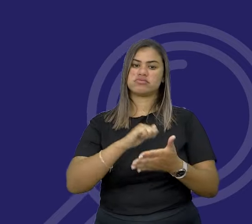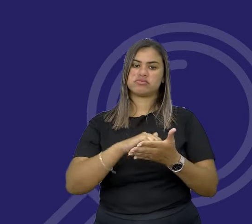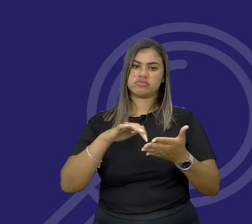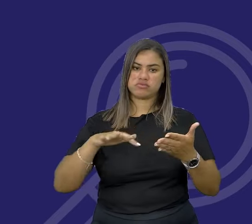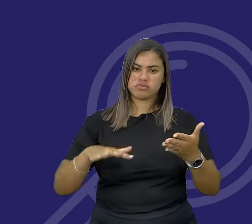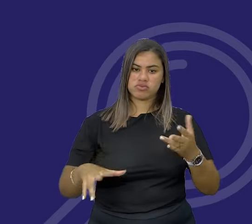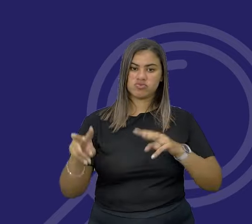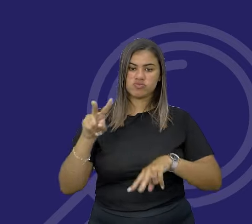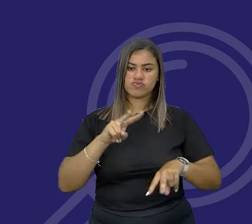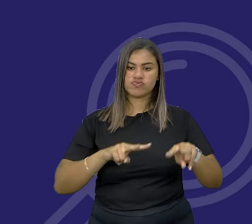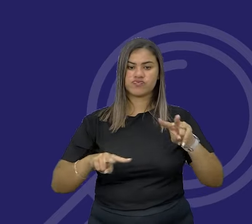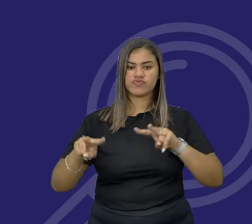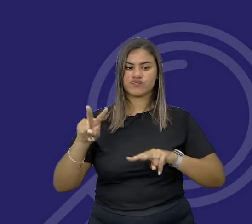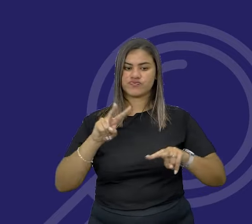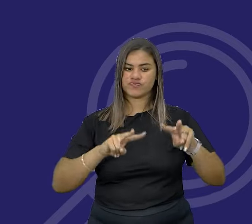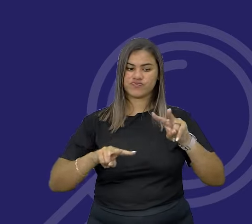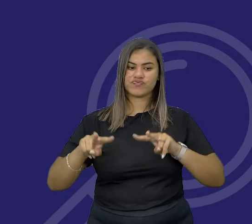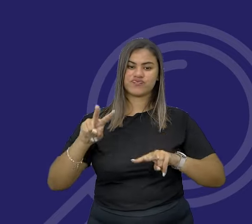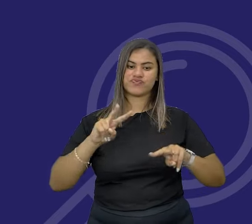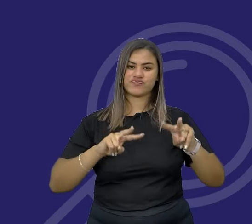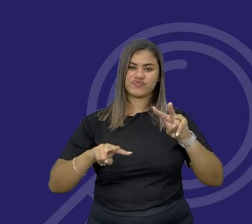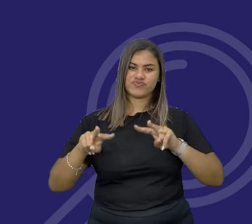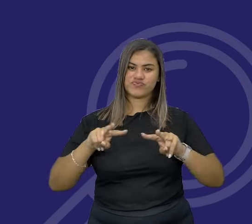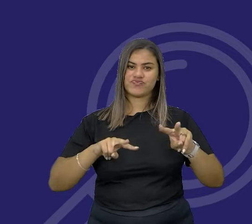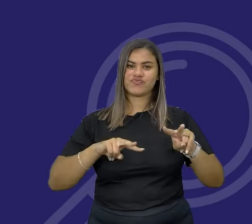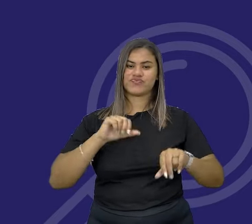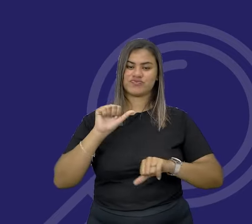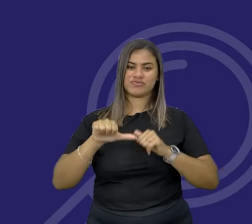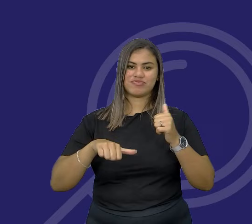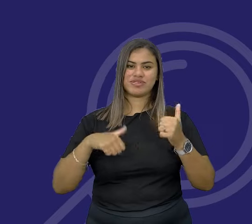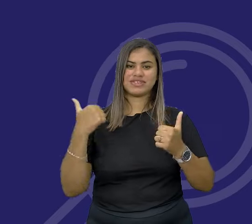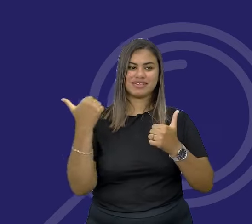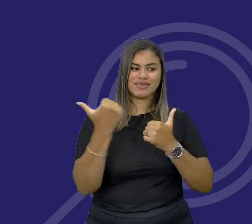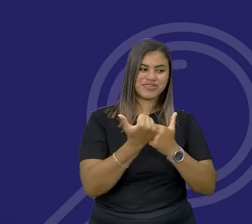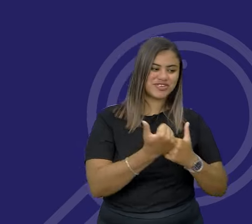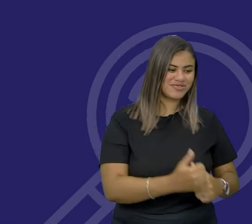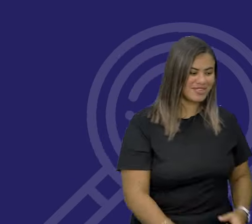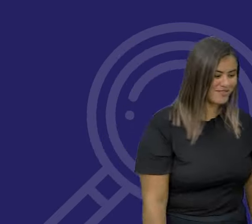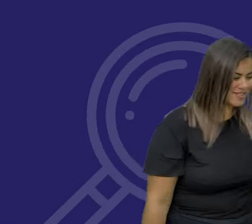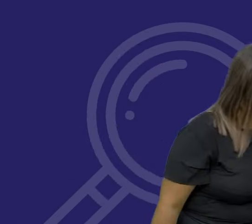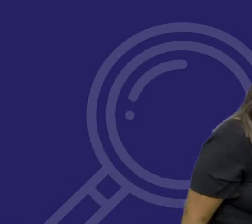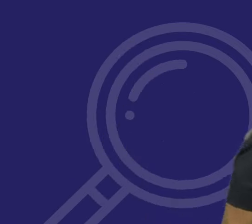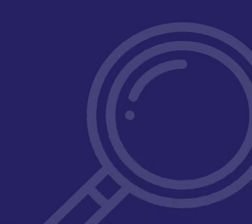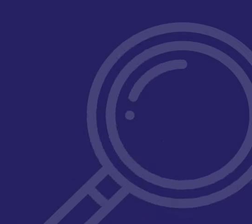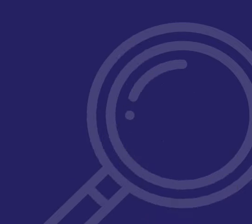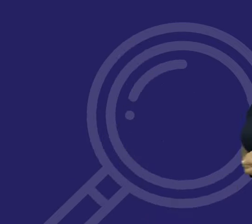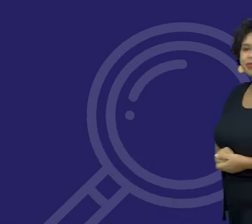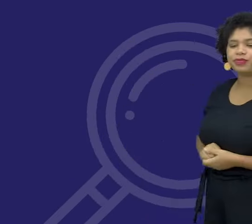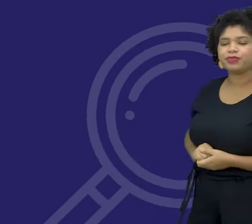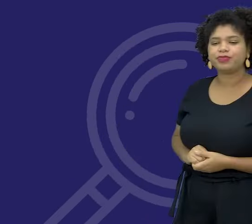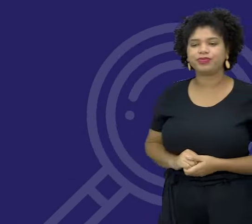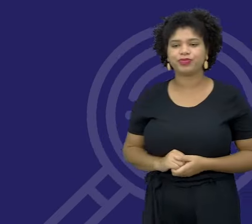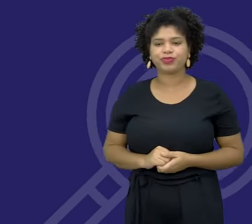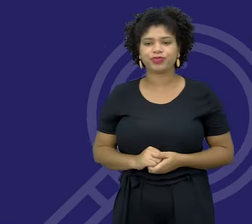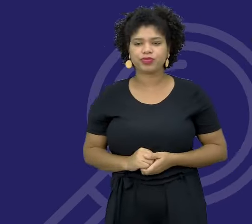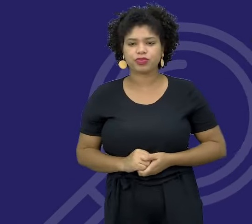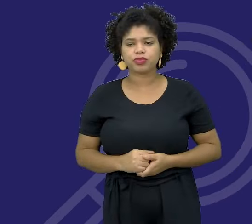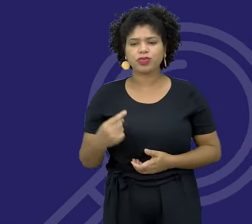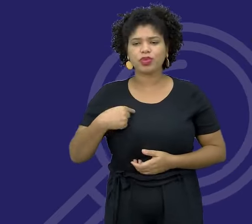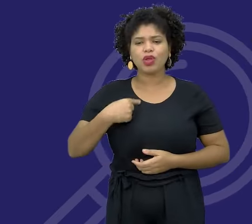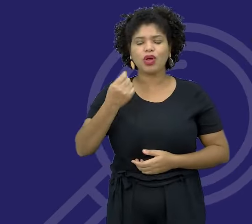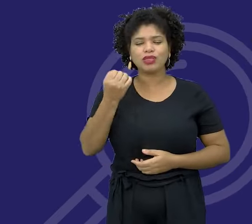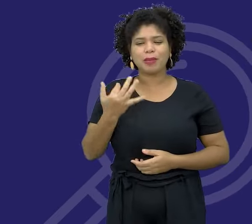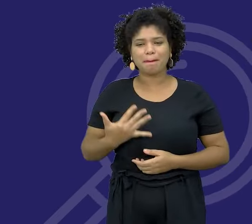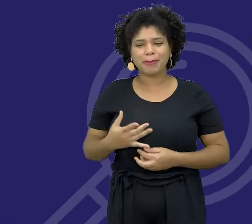exercício visual, que ele vai ter que fechar o cubo dentro do quê? Dentro da cabeça dele, para saber qual das planificações aí,